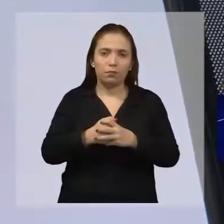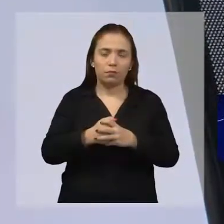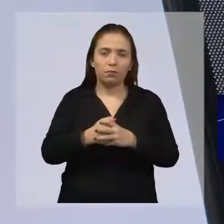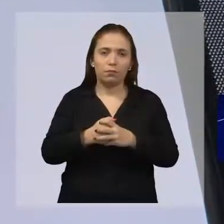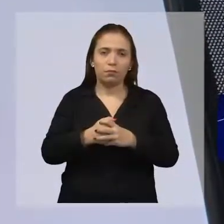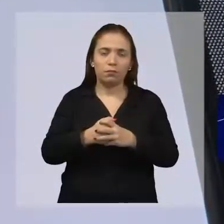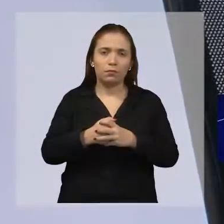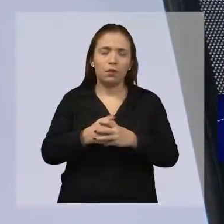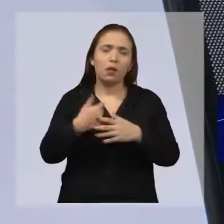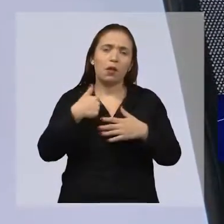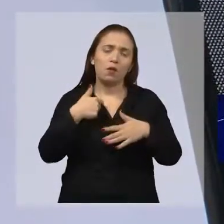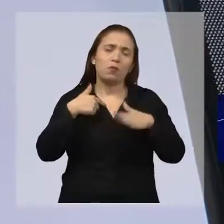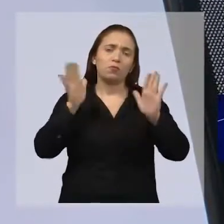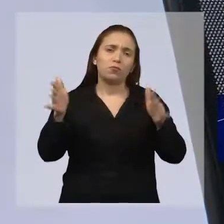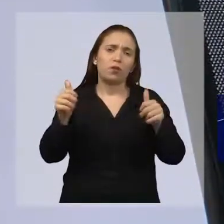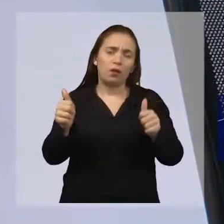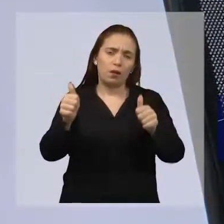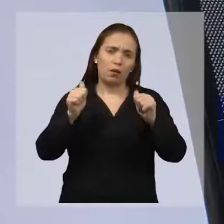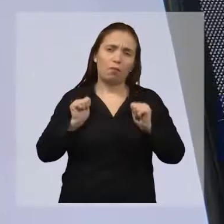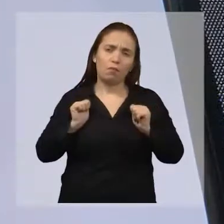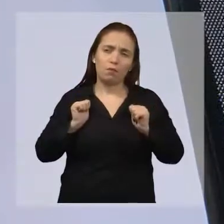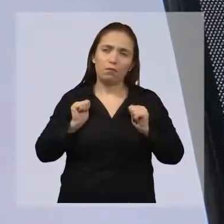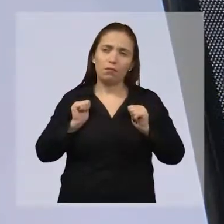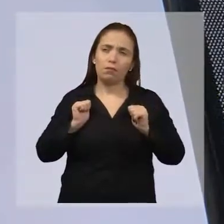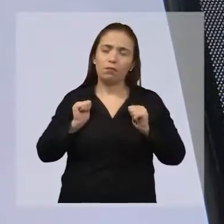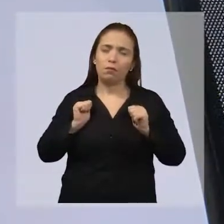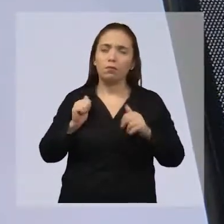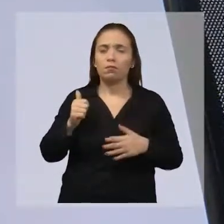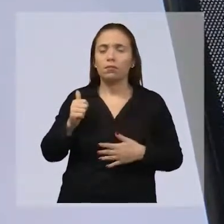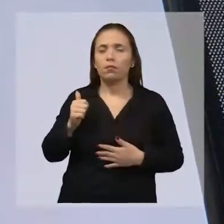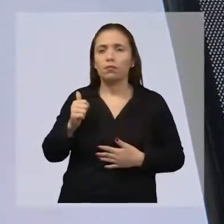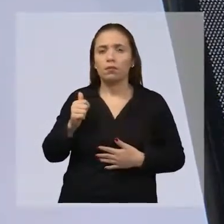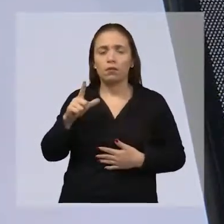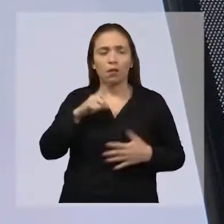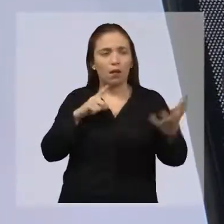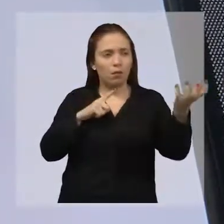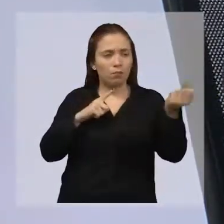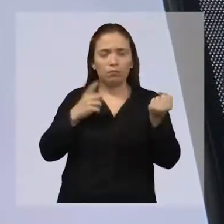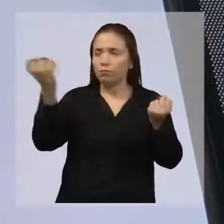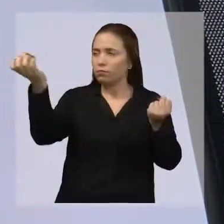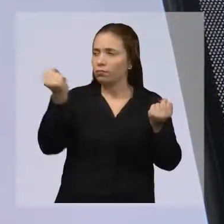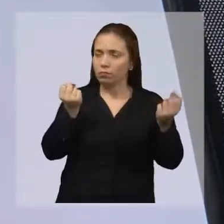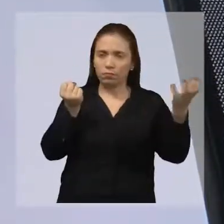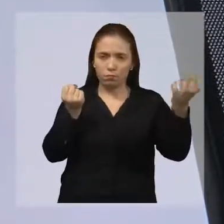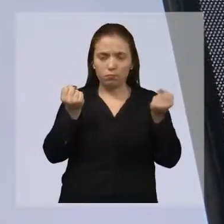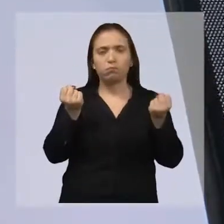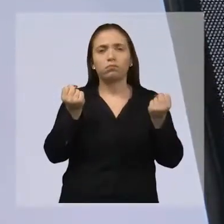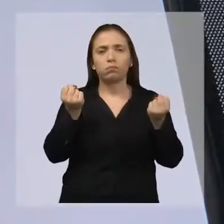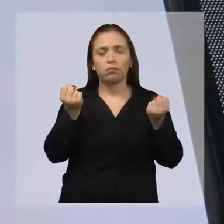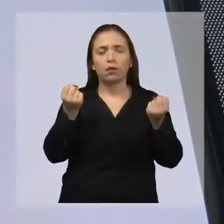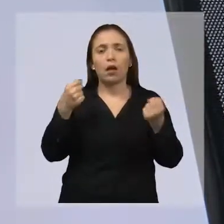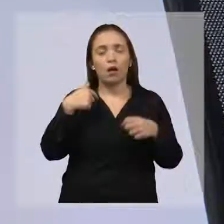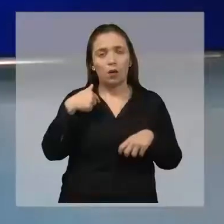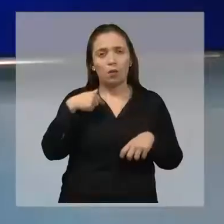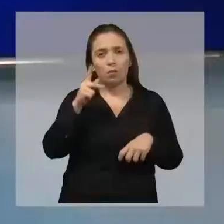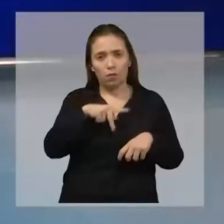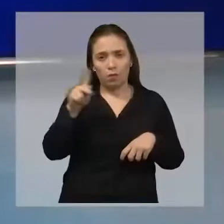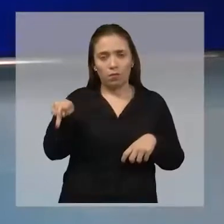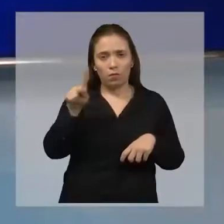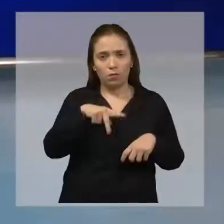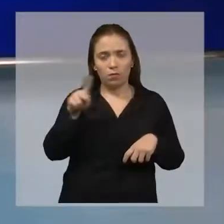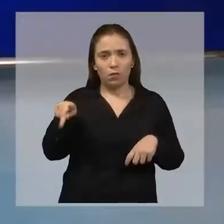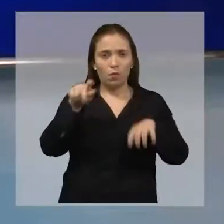não é por desconhecer a imprescindibilidade de uma previdência estável no